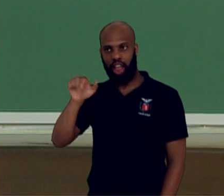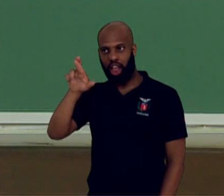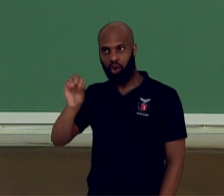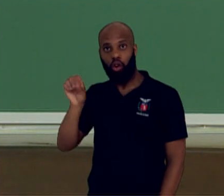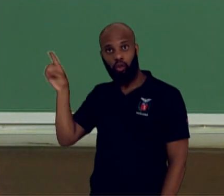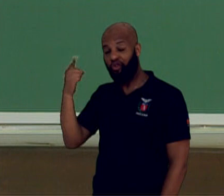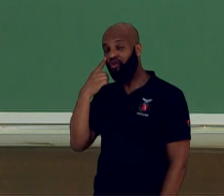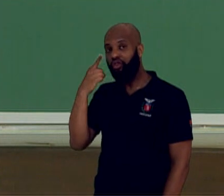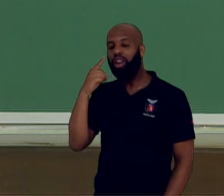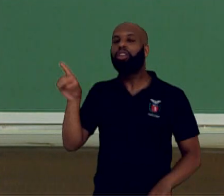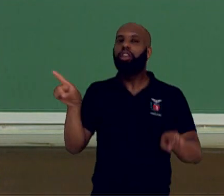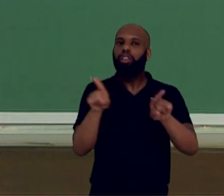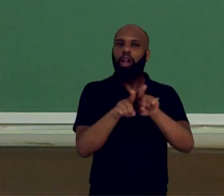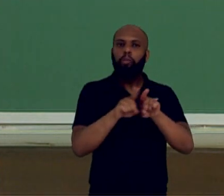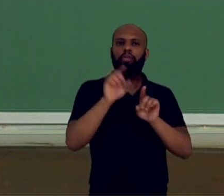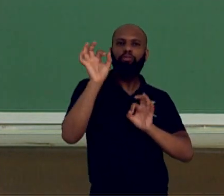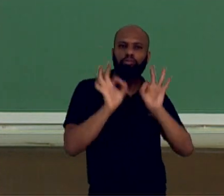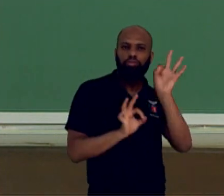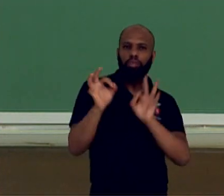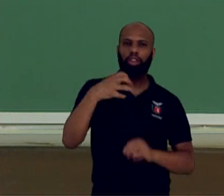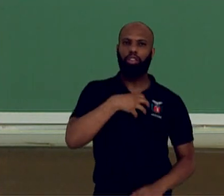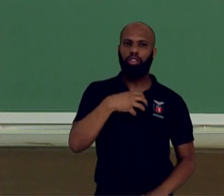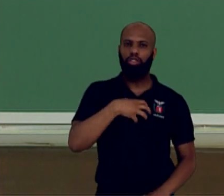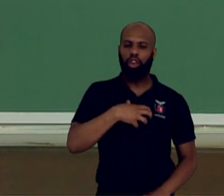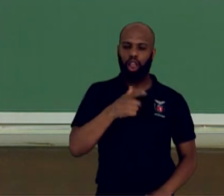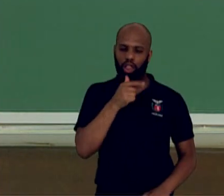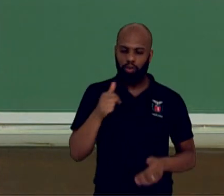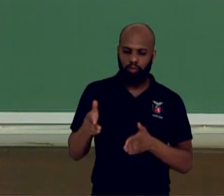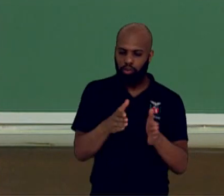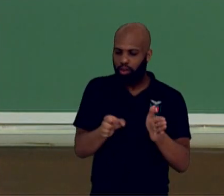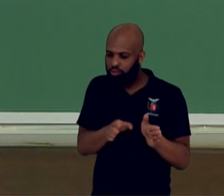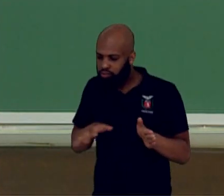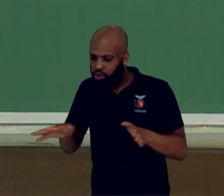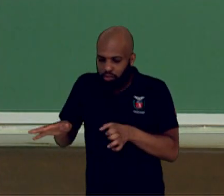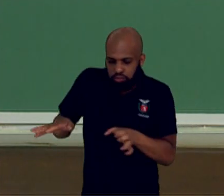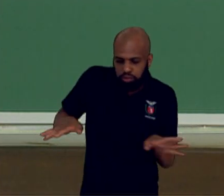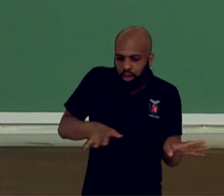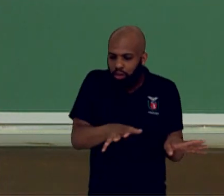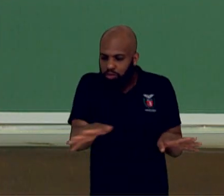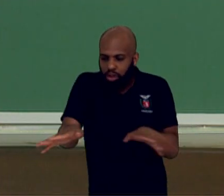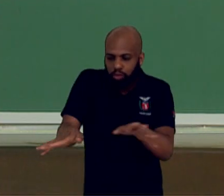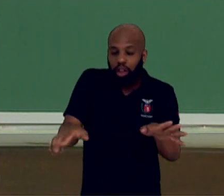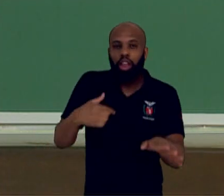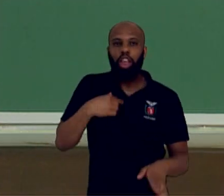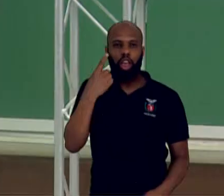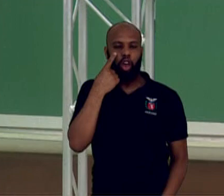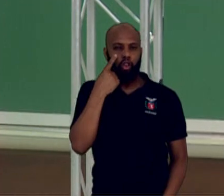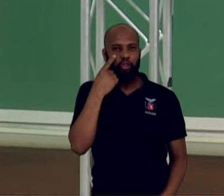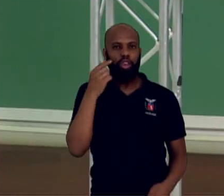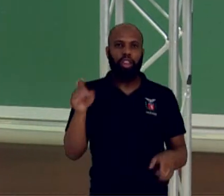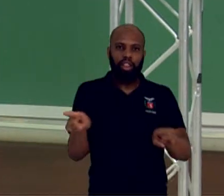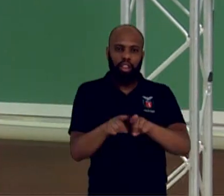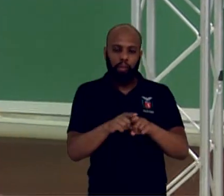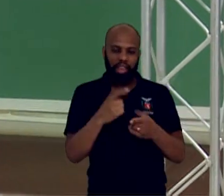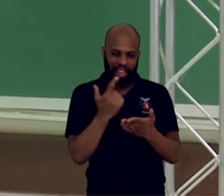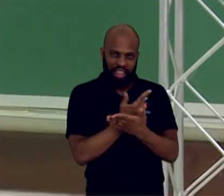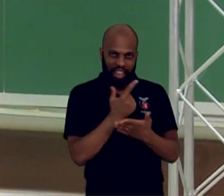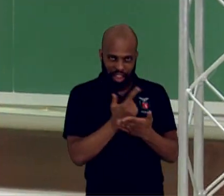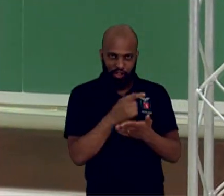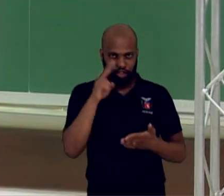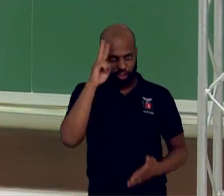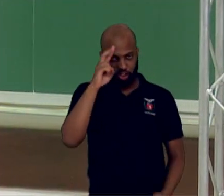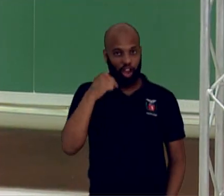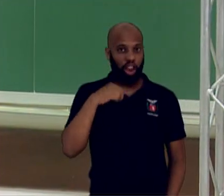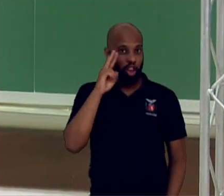completamente organizada, com sistemas de canais de irrigação. Nossa, uma vez eu vi uma representação num livro de história, a cidade de Mohenjo-daro, ela